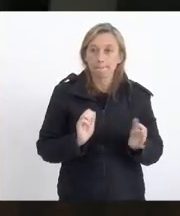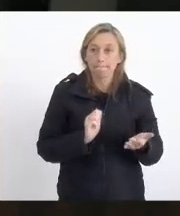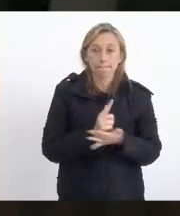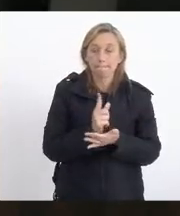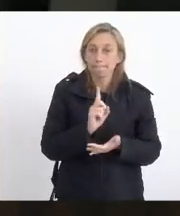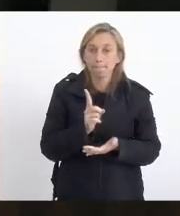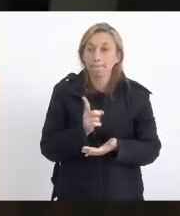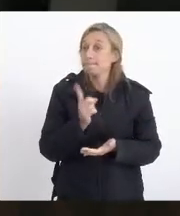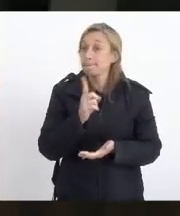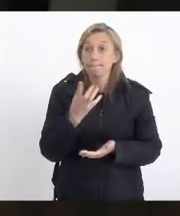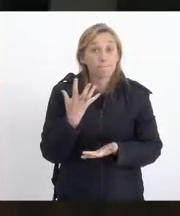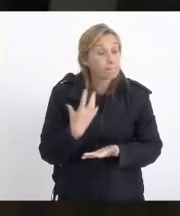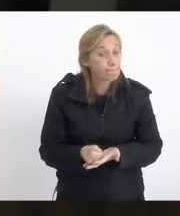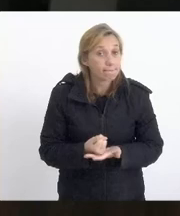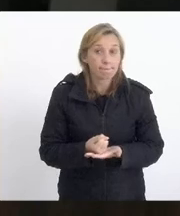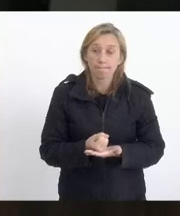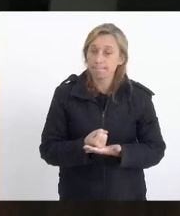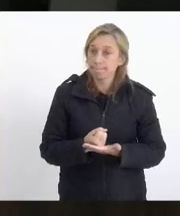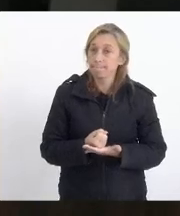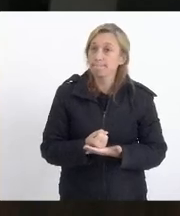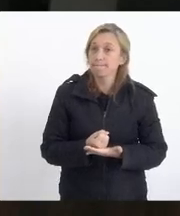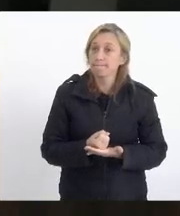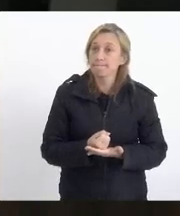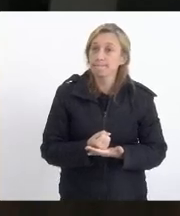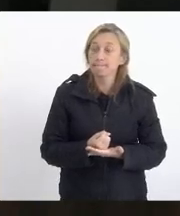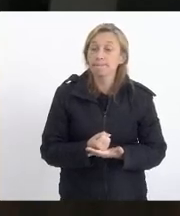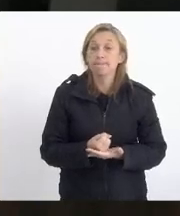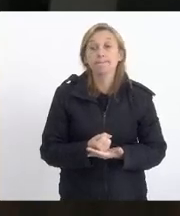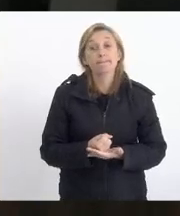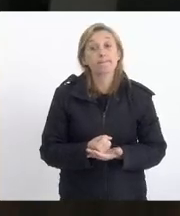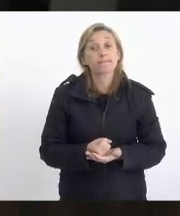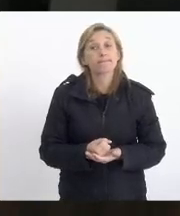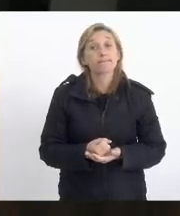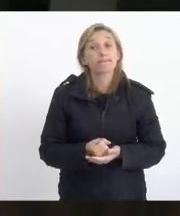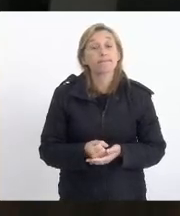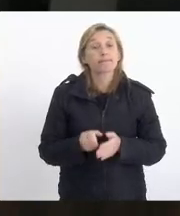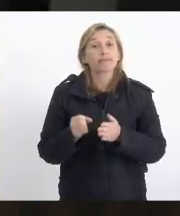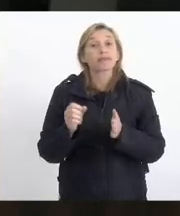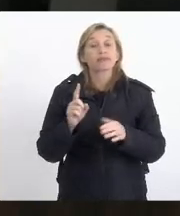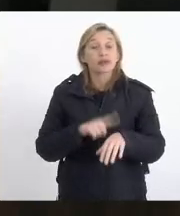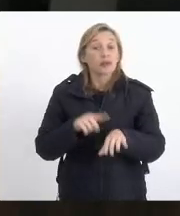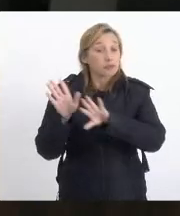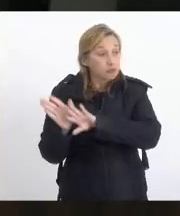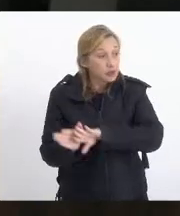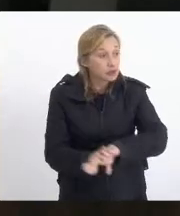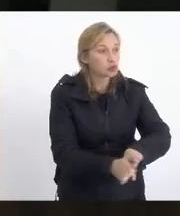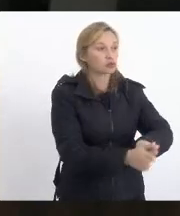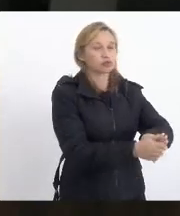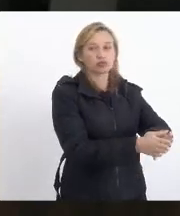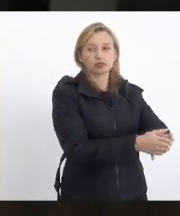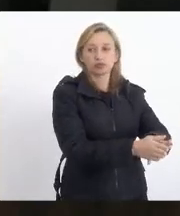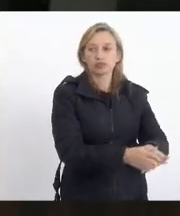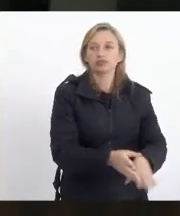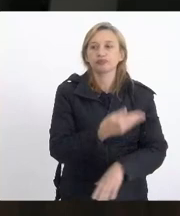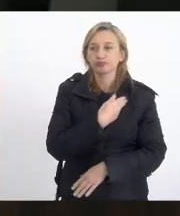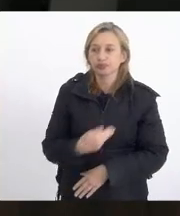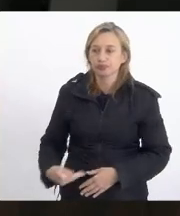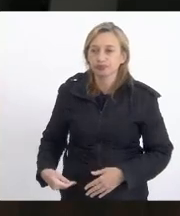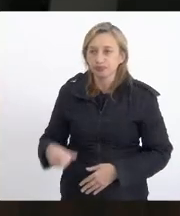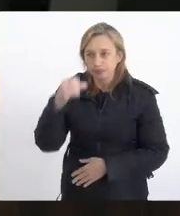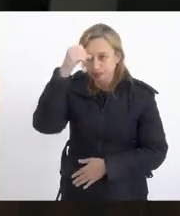pagamento, não, era não recebendo. Este tempo passou. O governador Cláudio